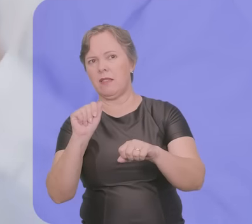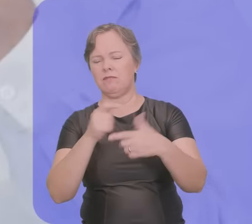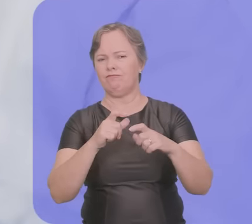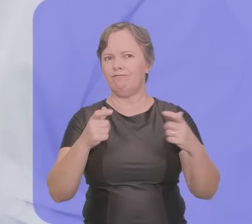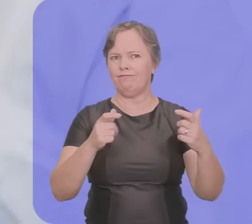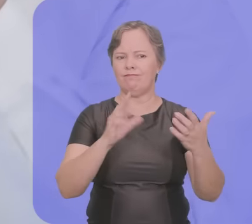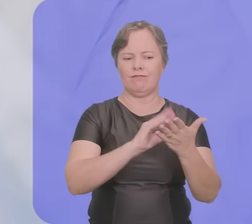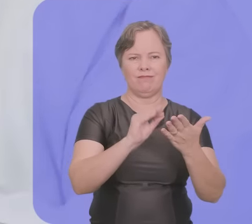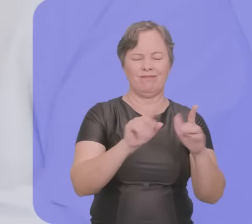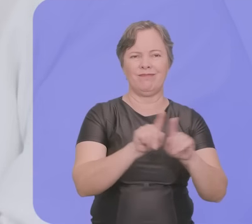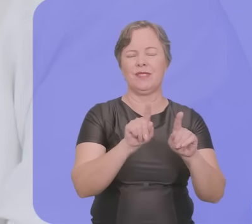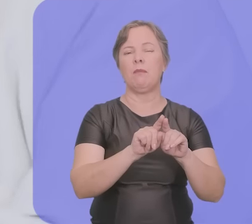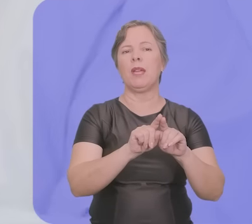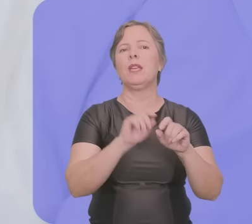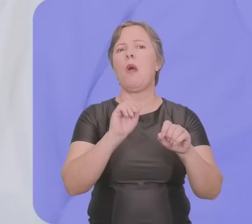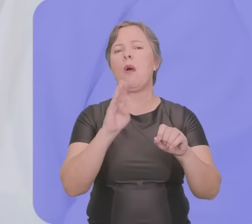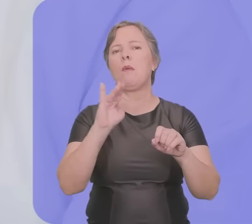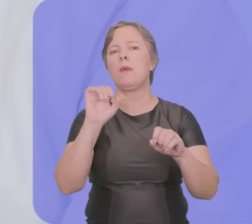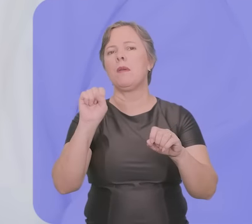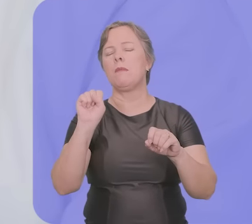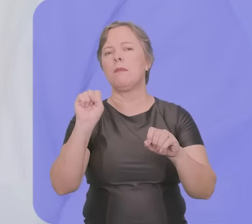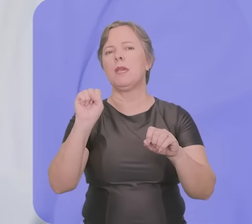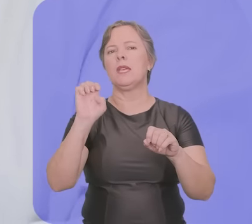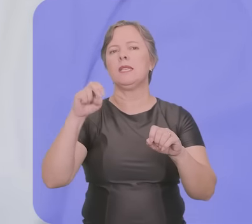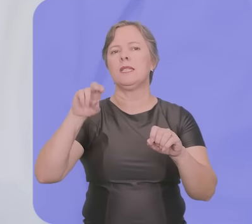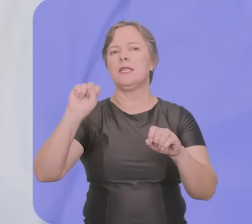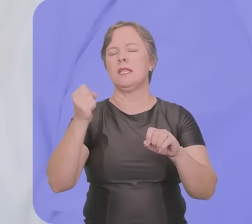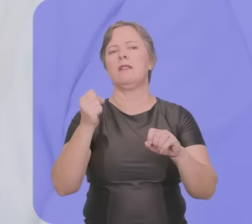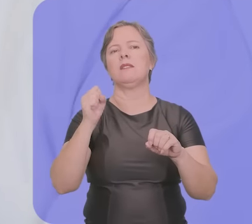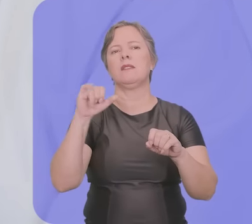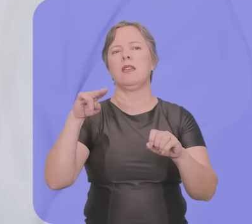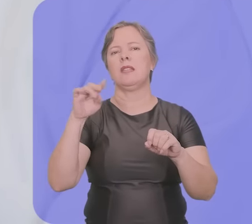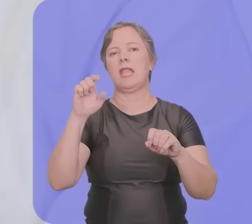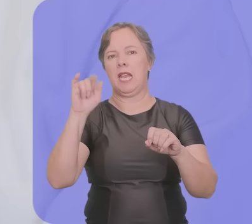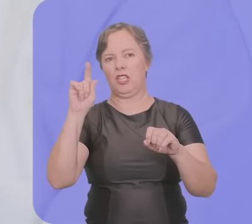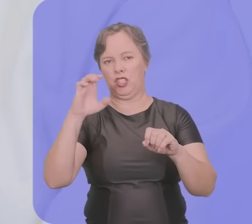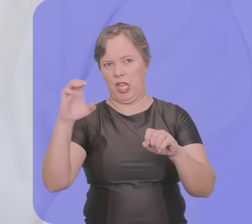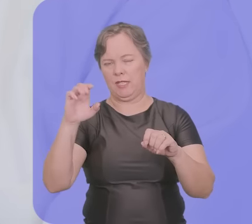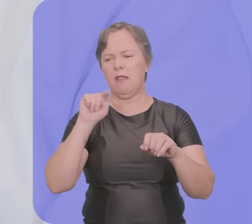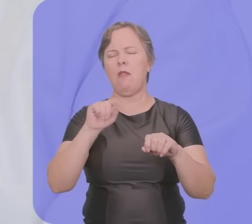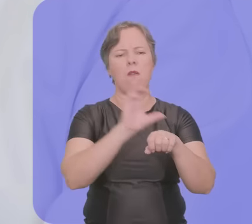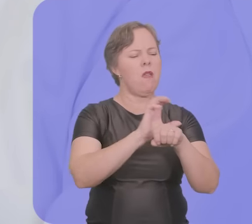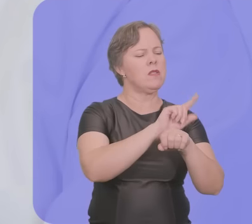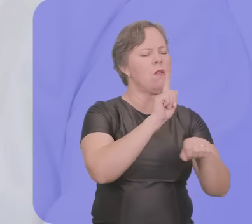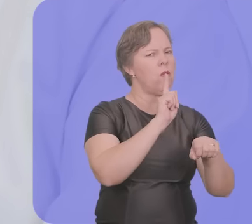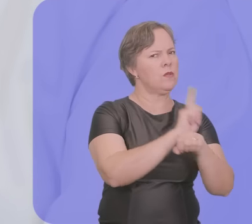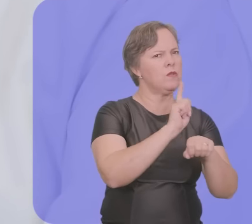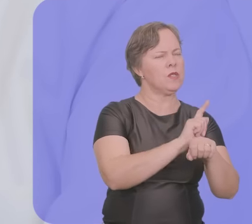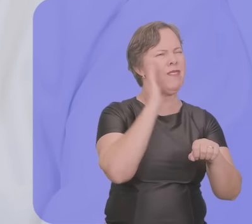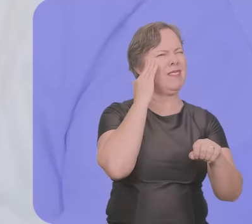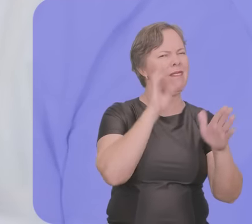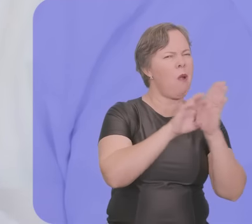de Business Intelligence. Né? Então, nesses cursos de gestão, a gente vai entender o conceito,